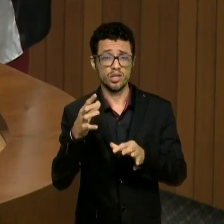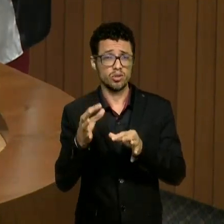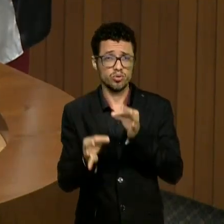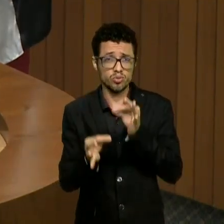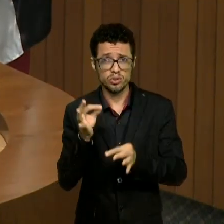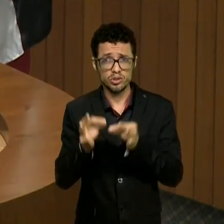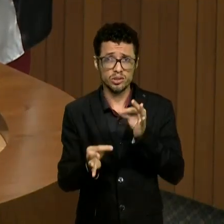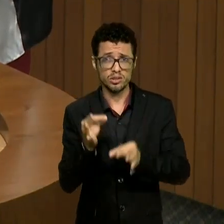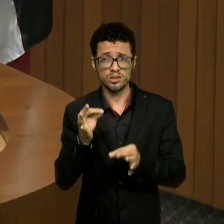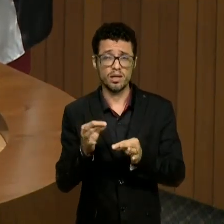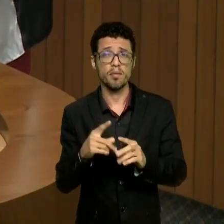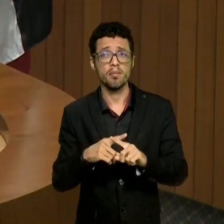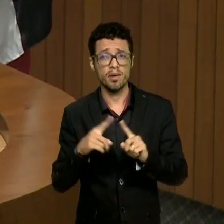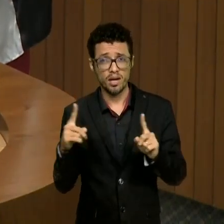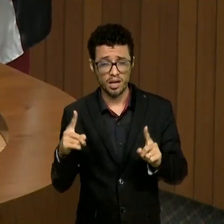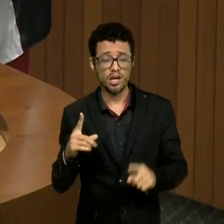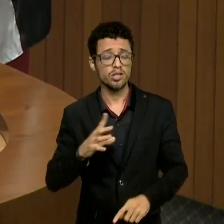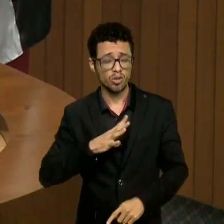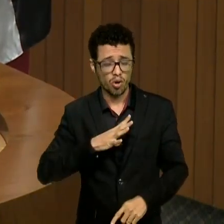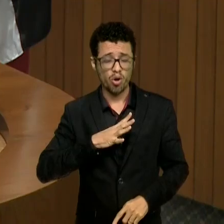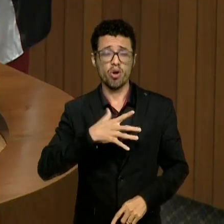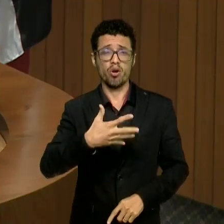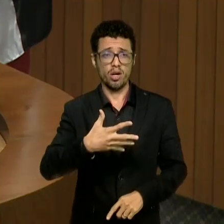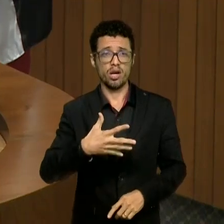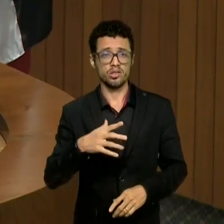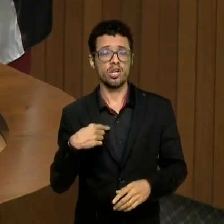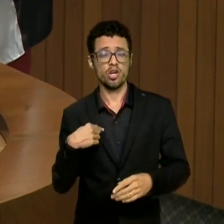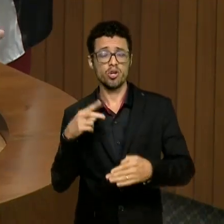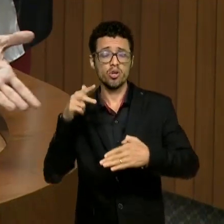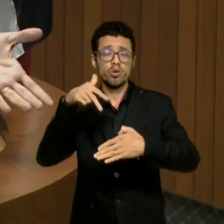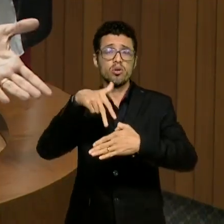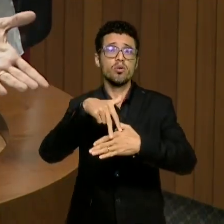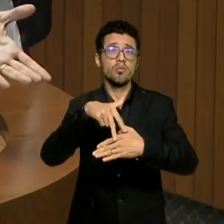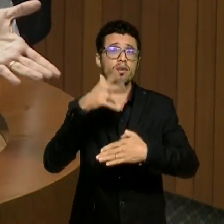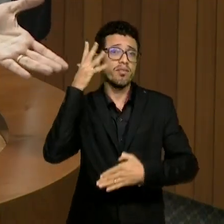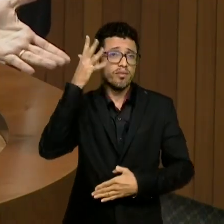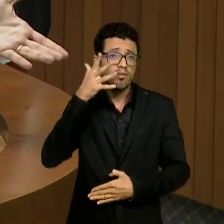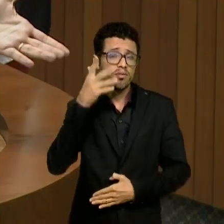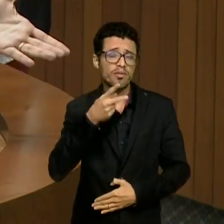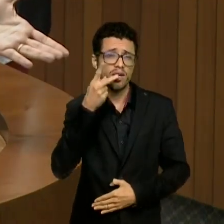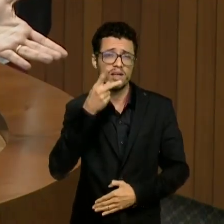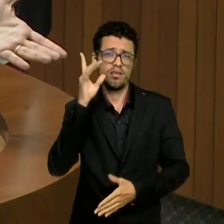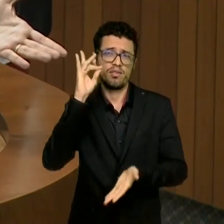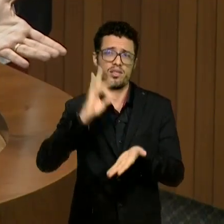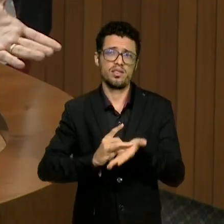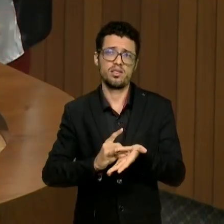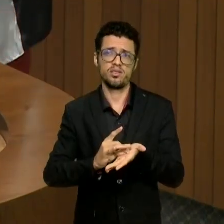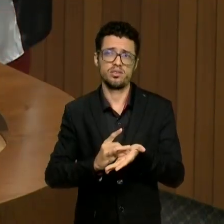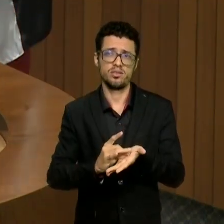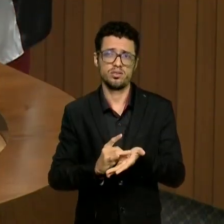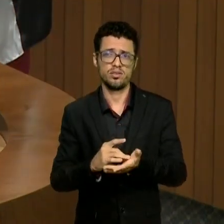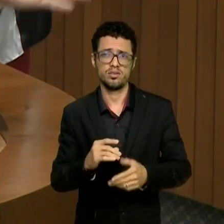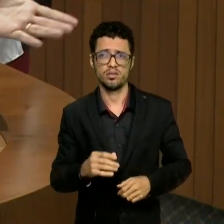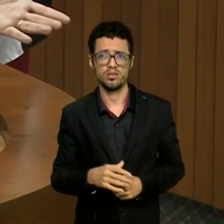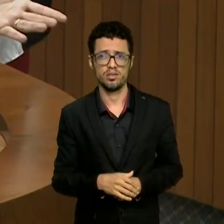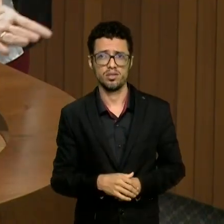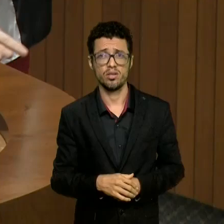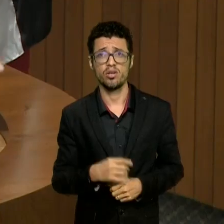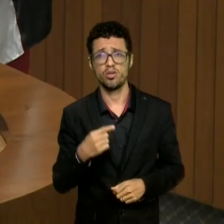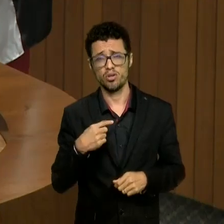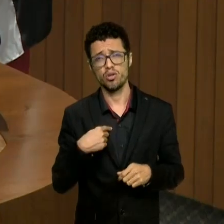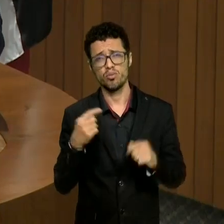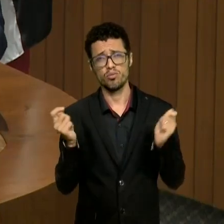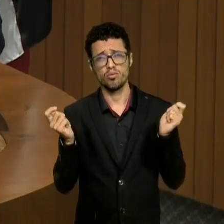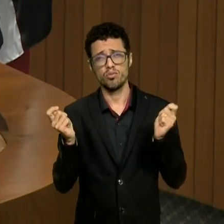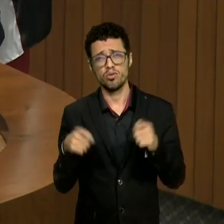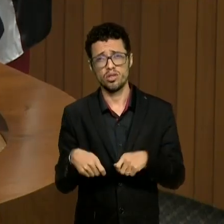sou tão corajoso que eu subo à tribuna para dizer a verdade. Eu poderia aqui omitir, usar as técnicas